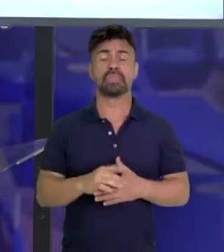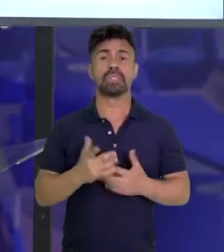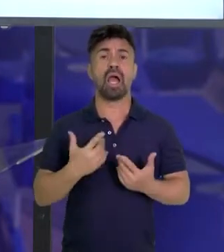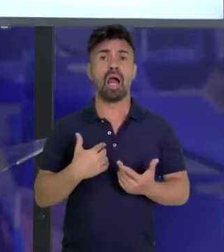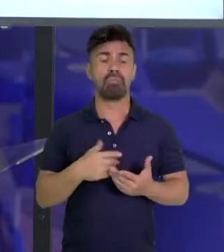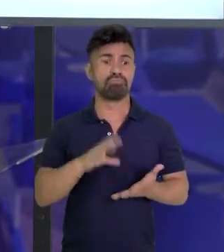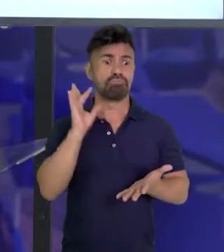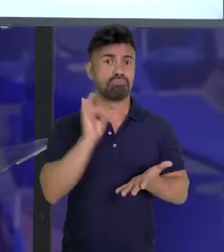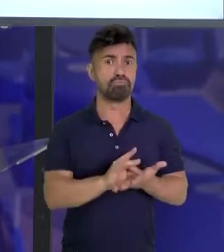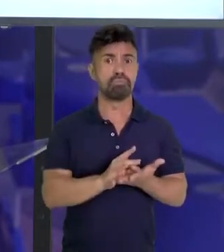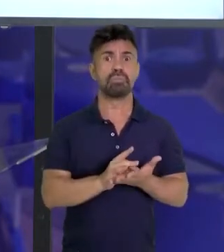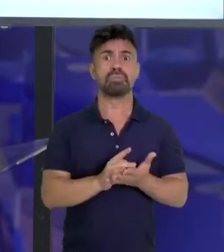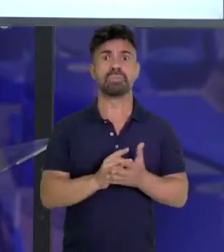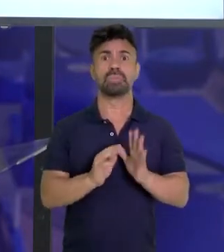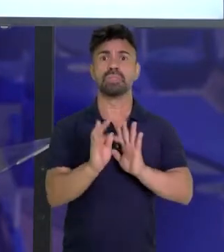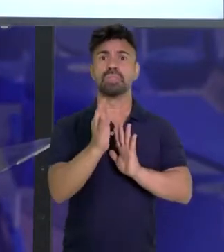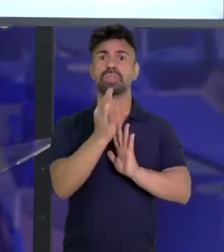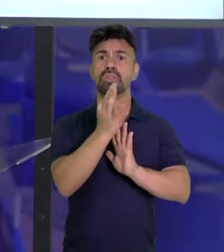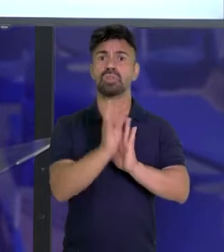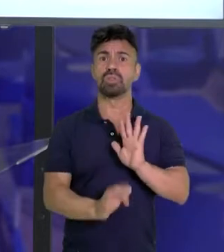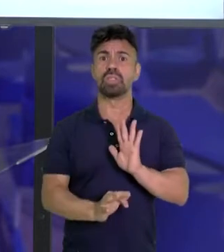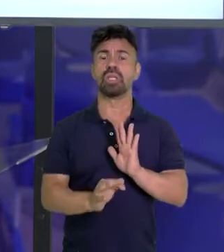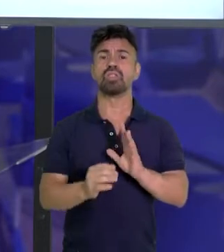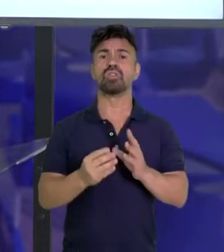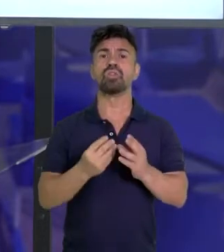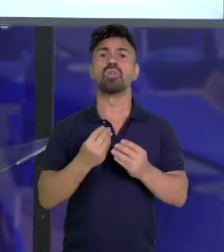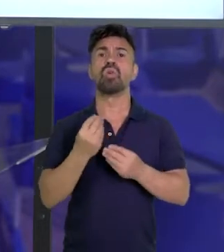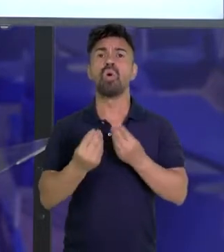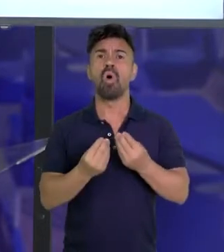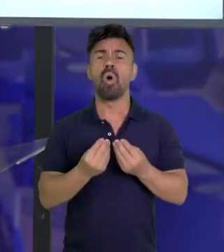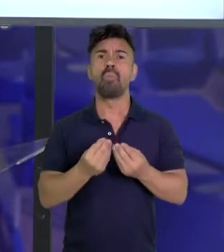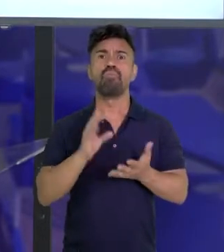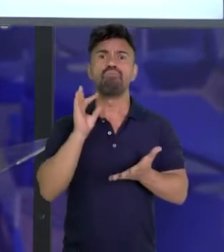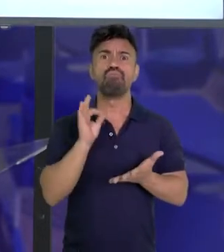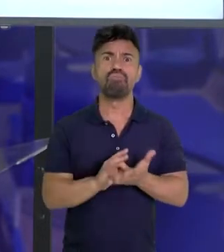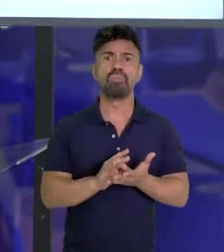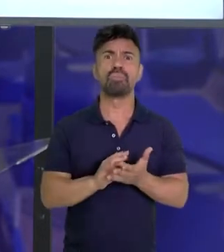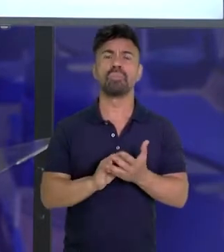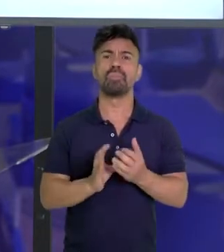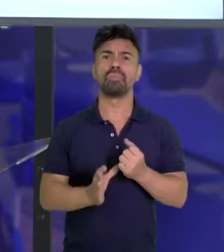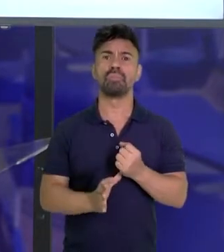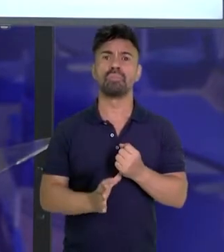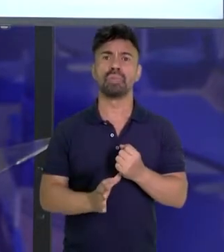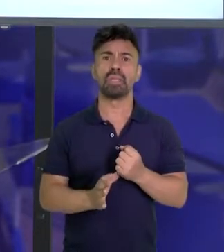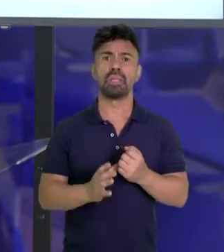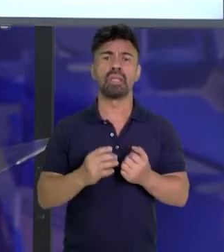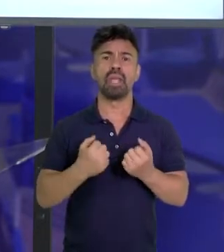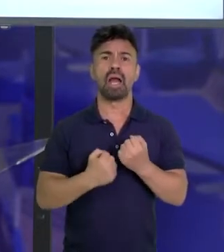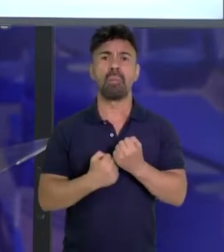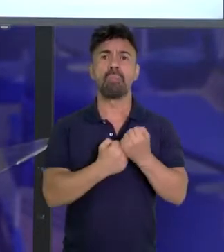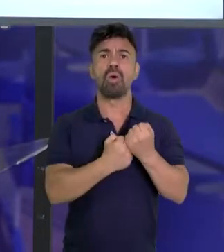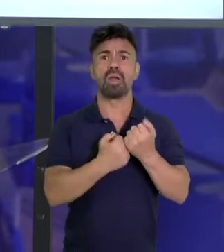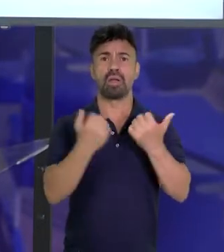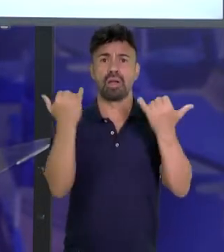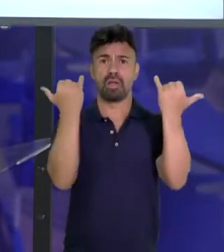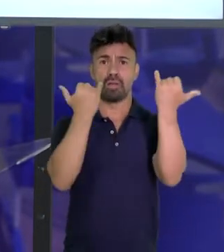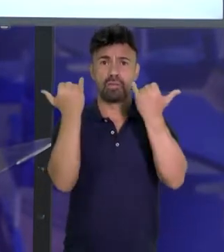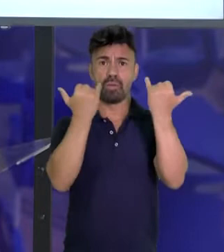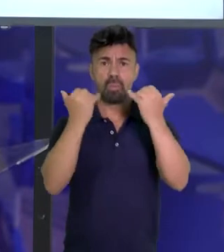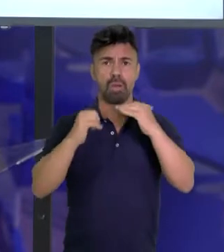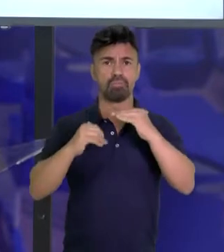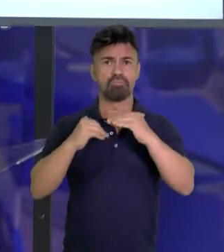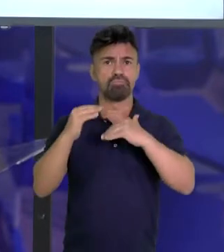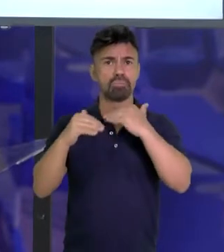confere legitimidade ao texto. Então, uma forma de garantir, de apoiar o processo de formação e